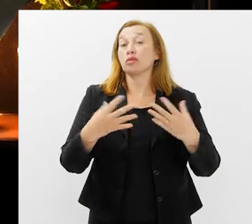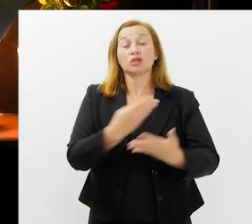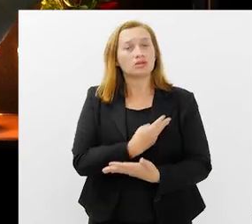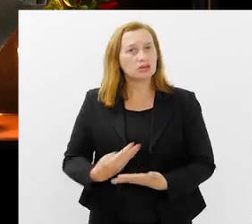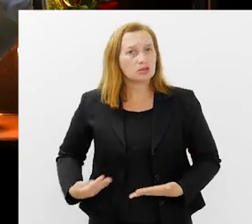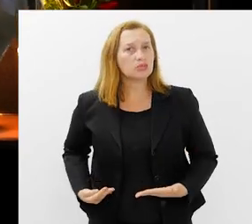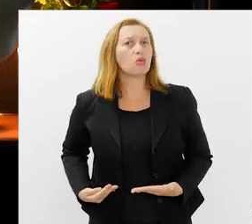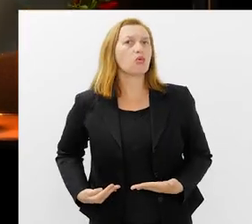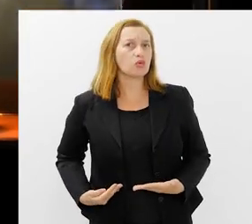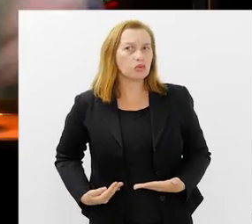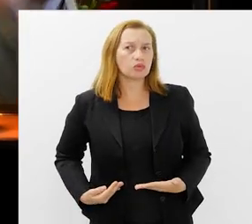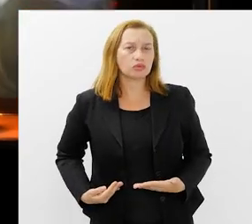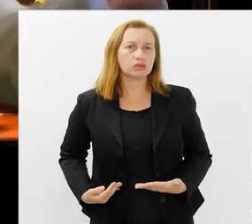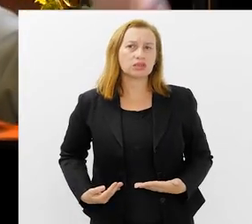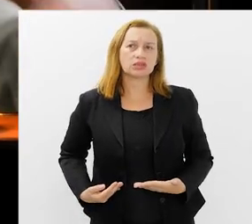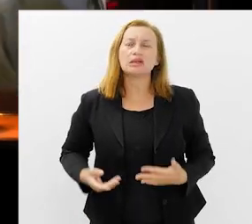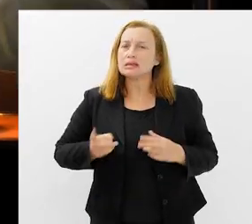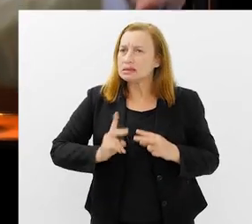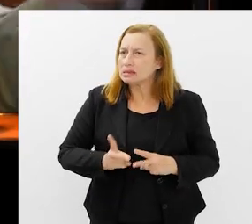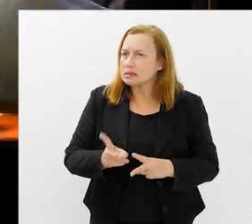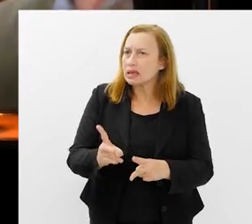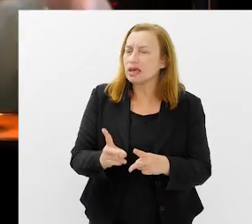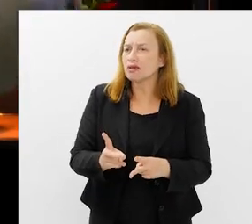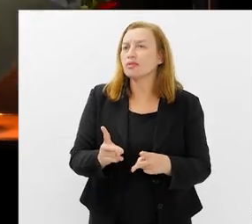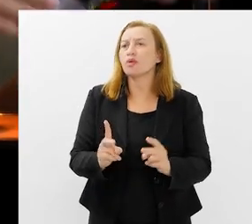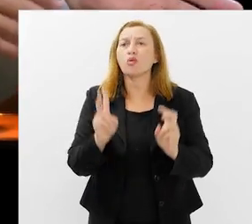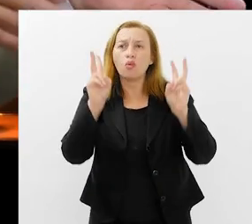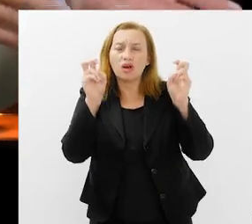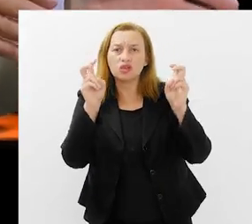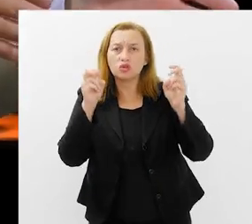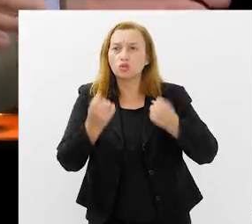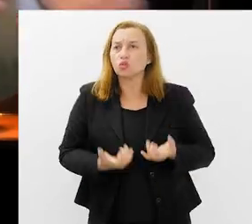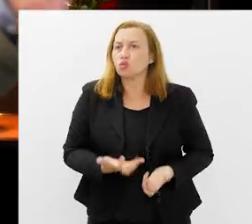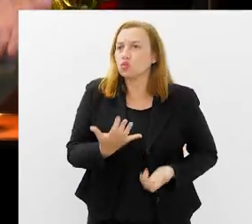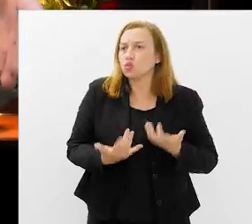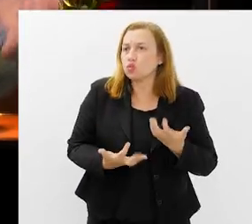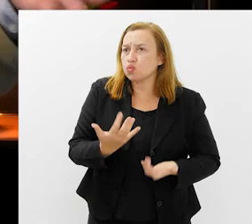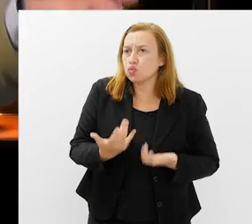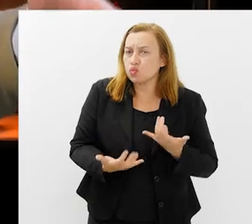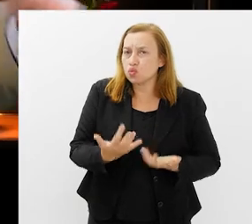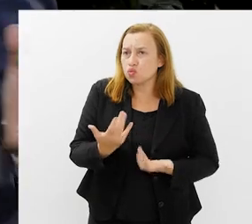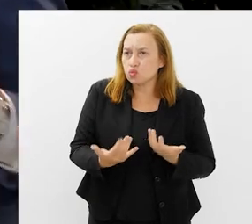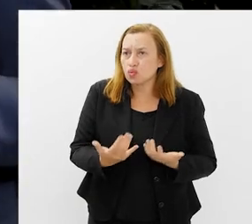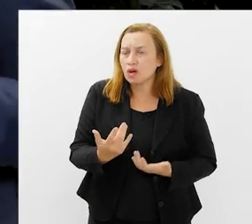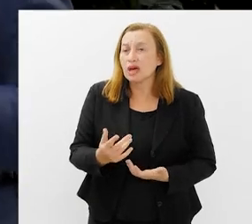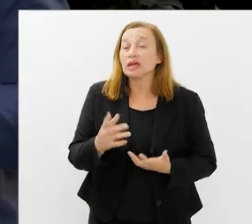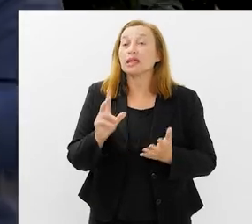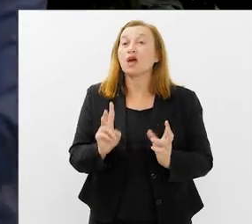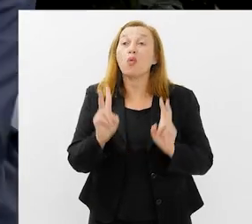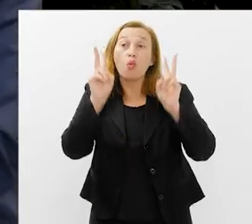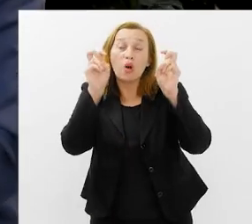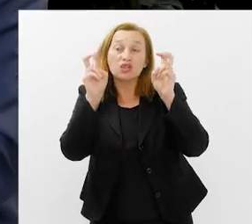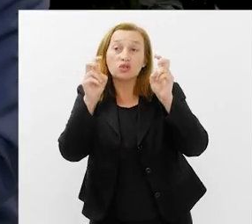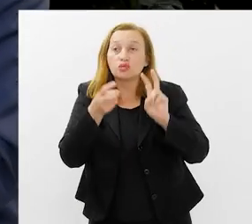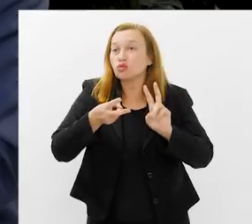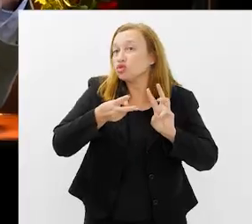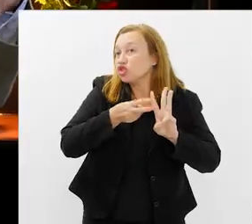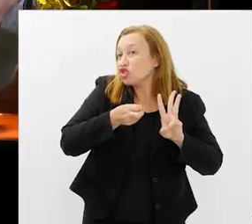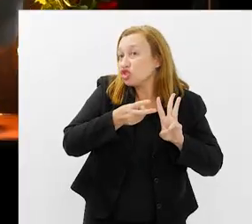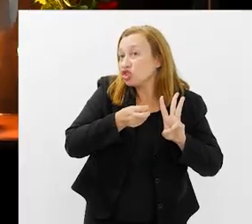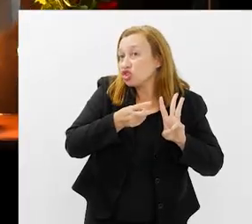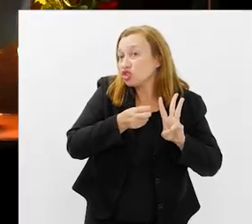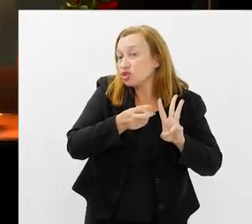audiências públicas. Então, sim, tem sido recorrente aí, inclusive a questão do incêndio. Na pauta indígena também. Pauta, né? Indígena, a